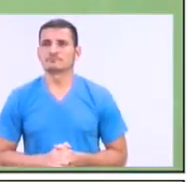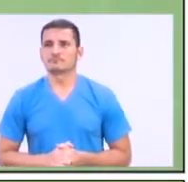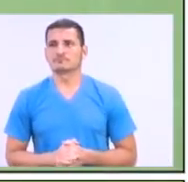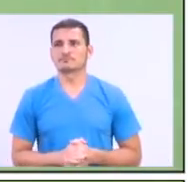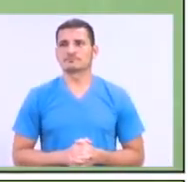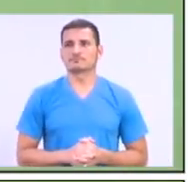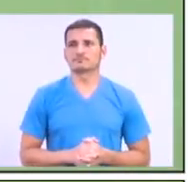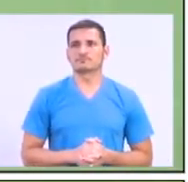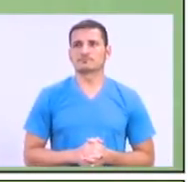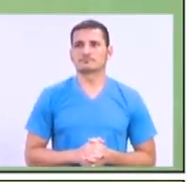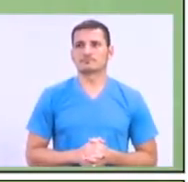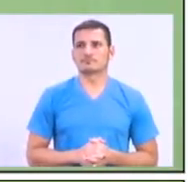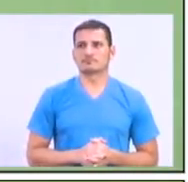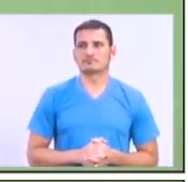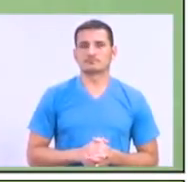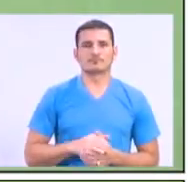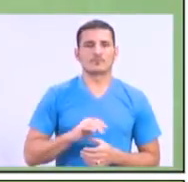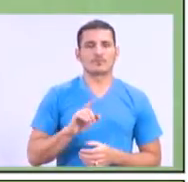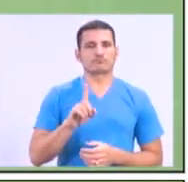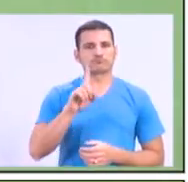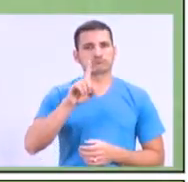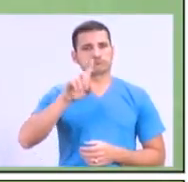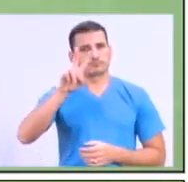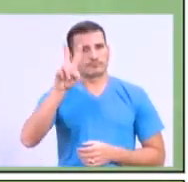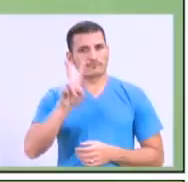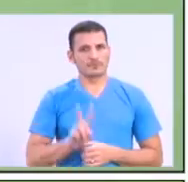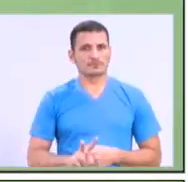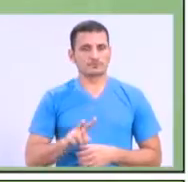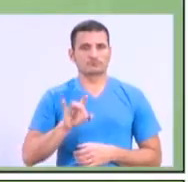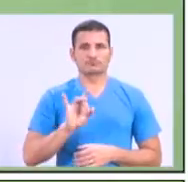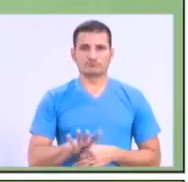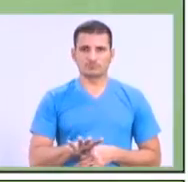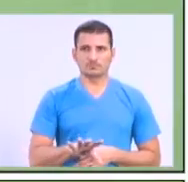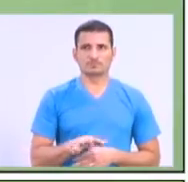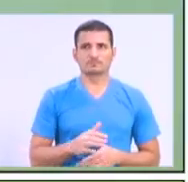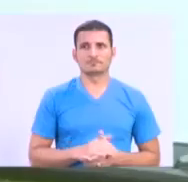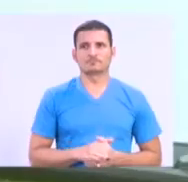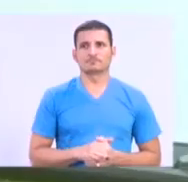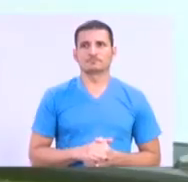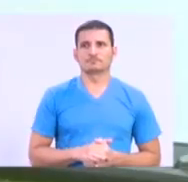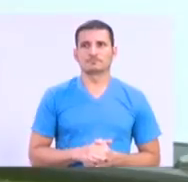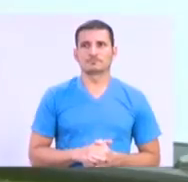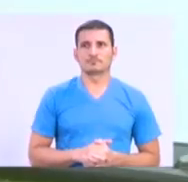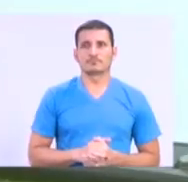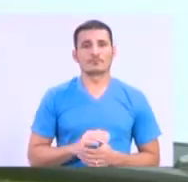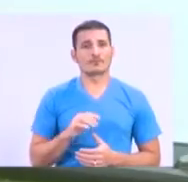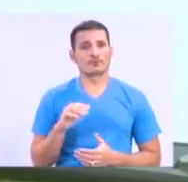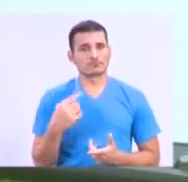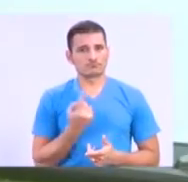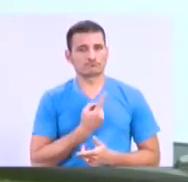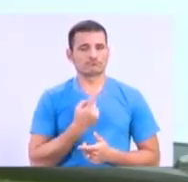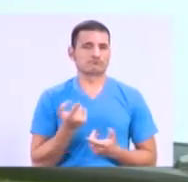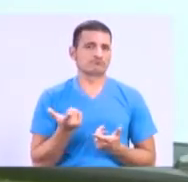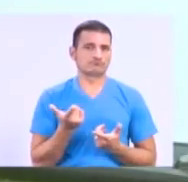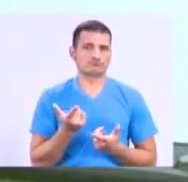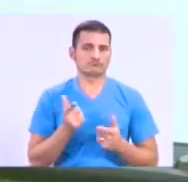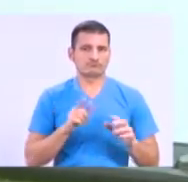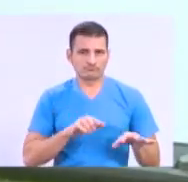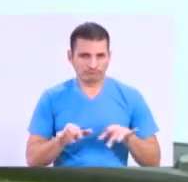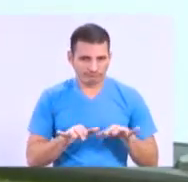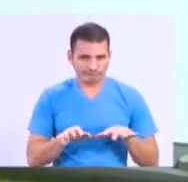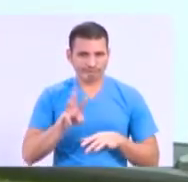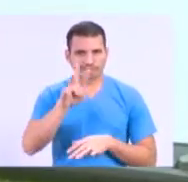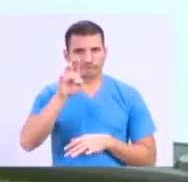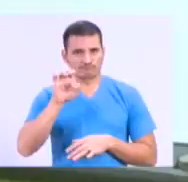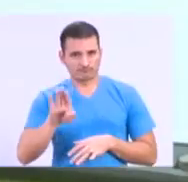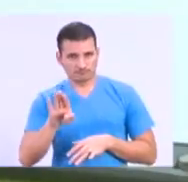uma chave, de uma única vez. O que acontece, né? Para a gente desenvolver para a web, necessariamente a gente